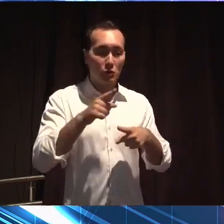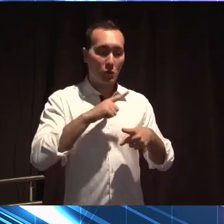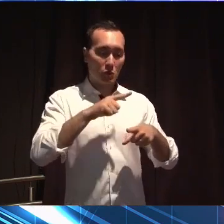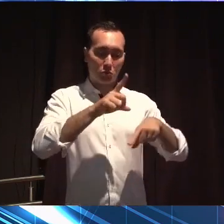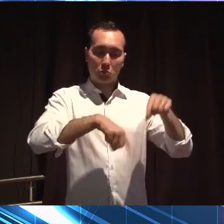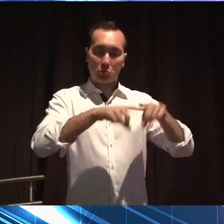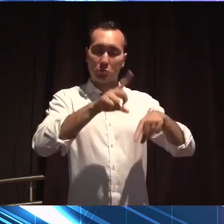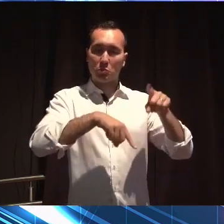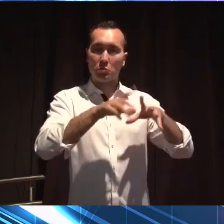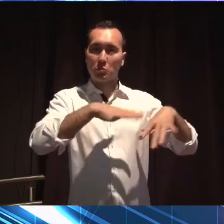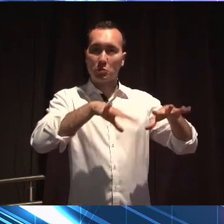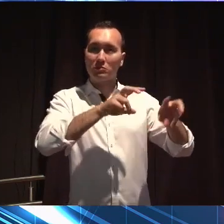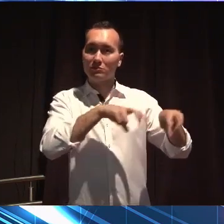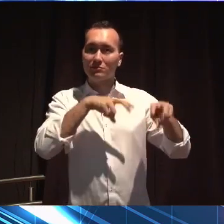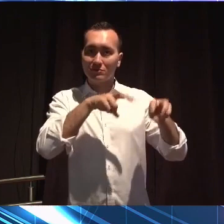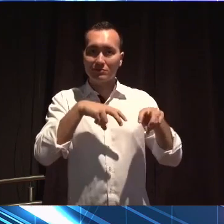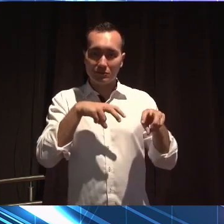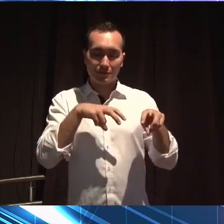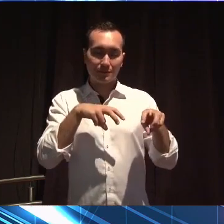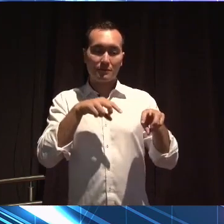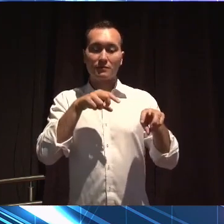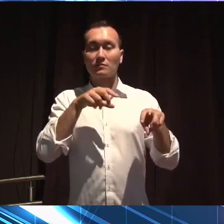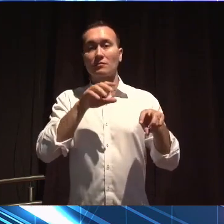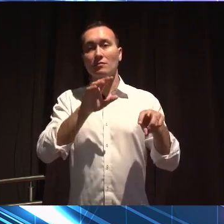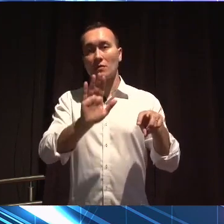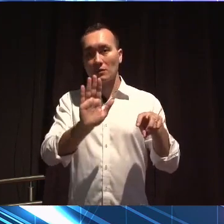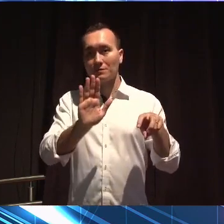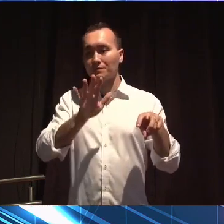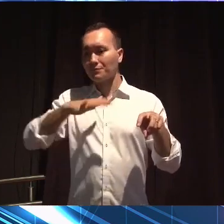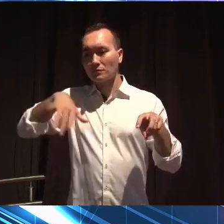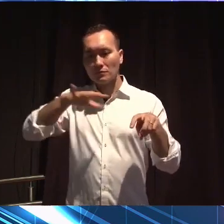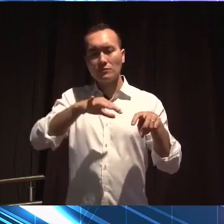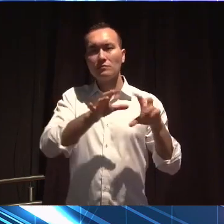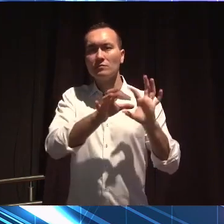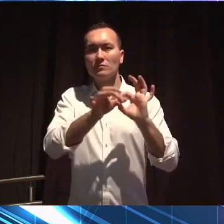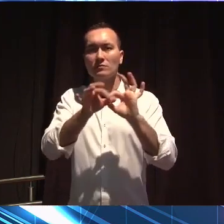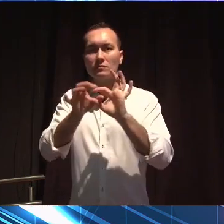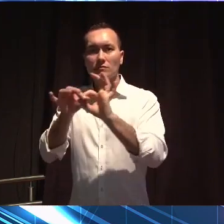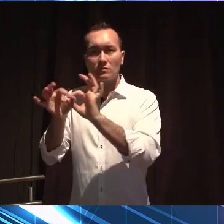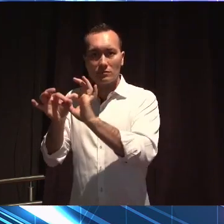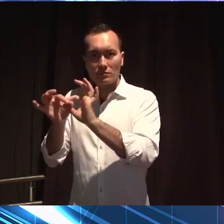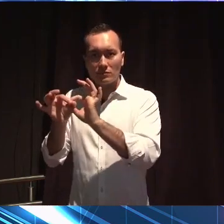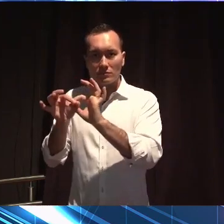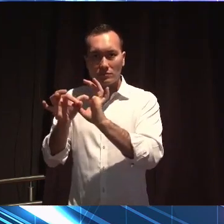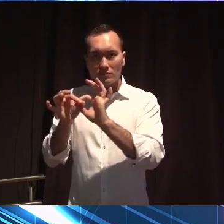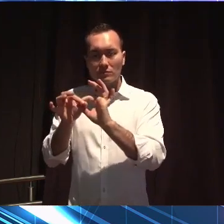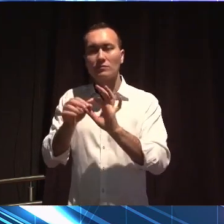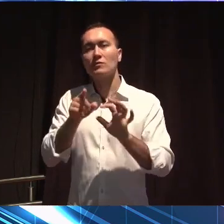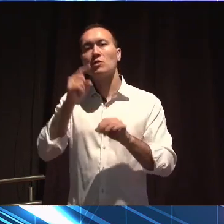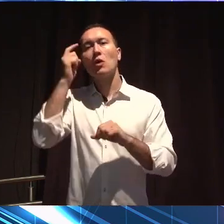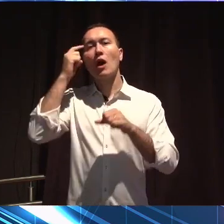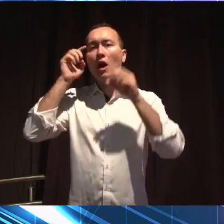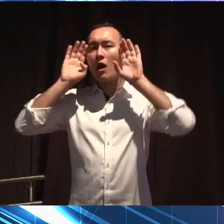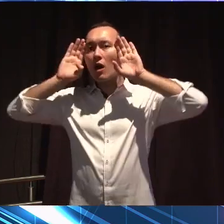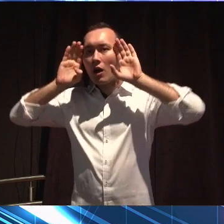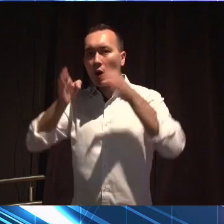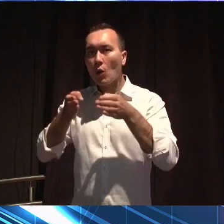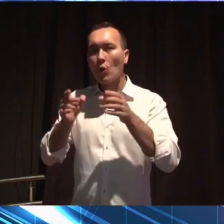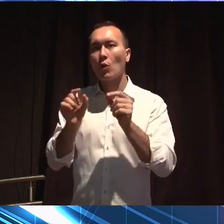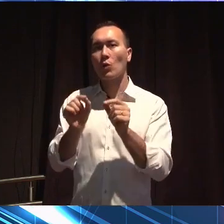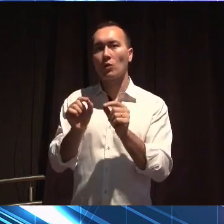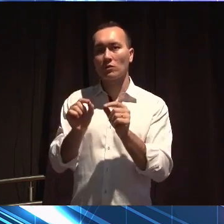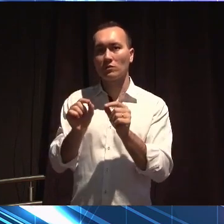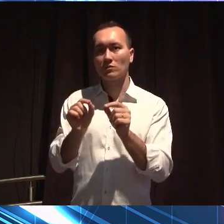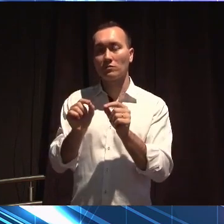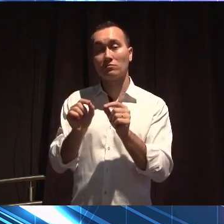menos sobre produto e mais sobre experiência. certo? Então, você não fala mais sobre... Por exemplo, se eu